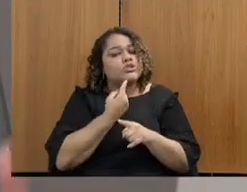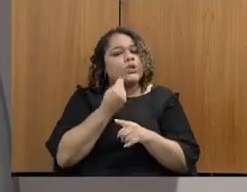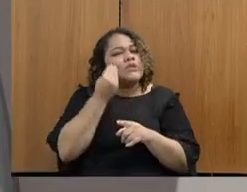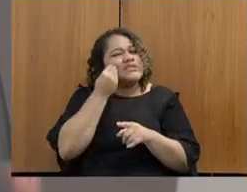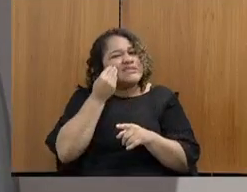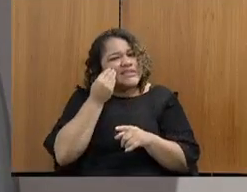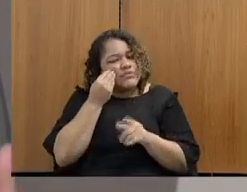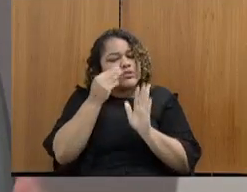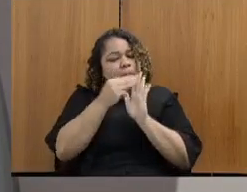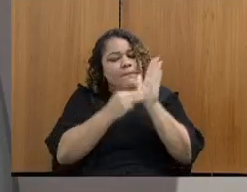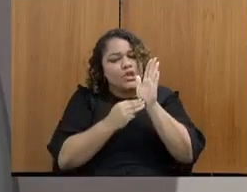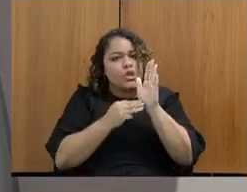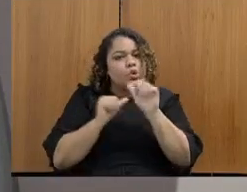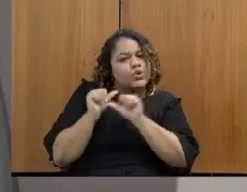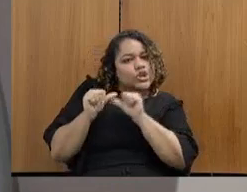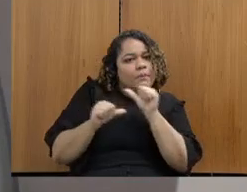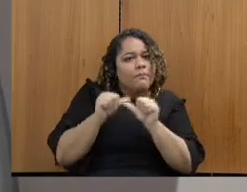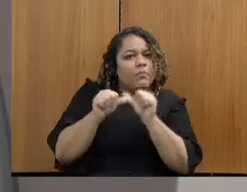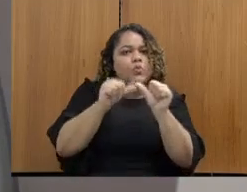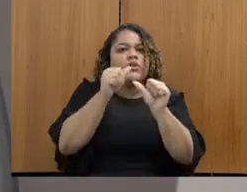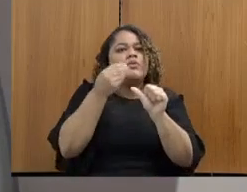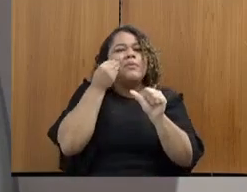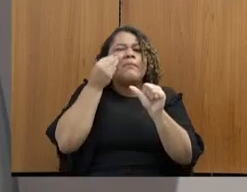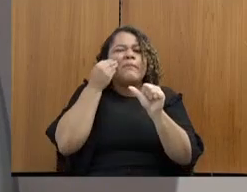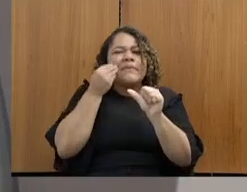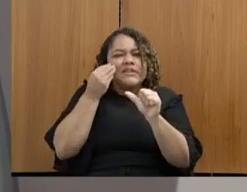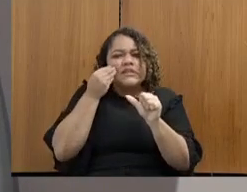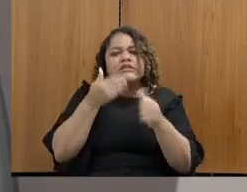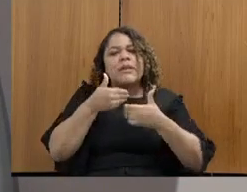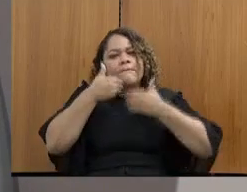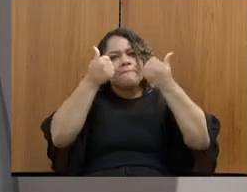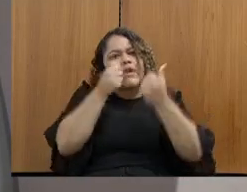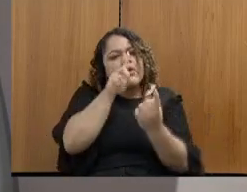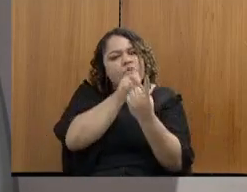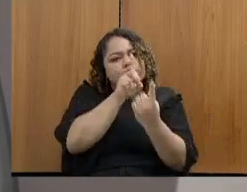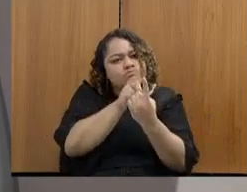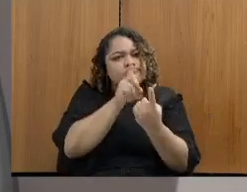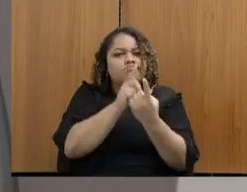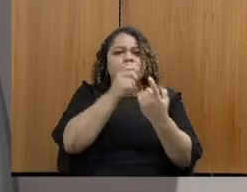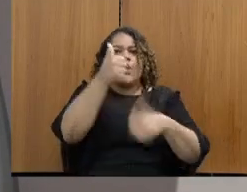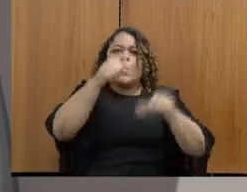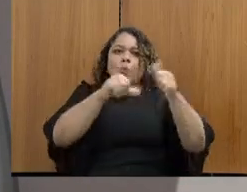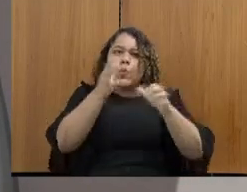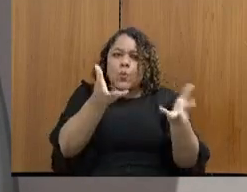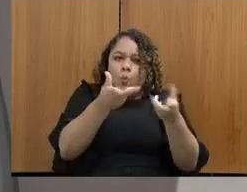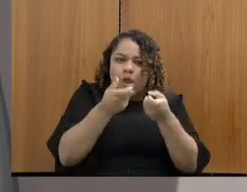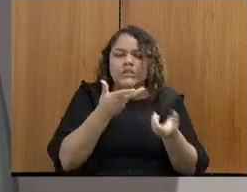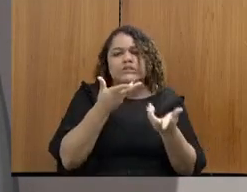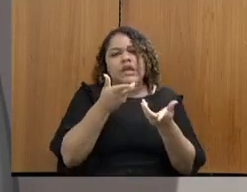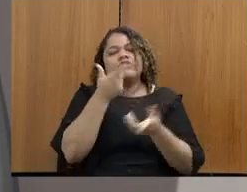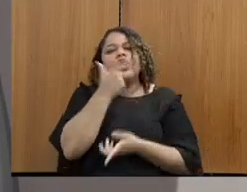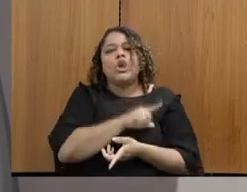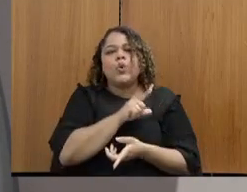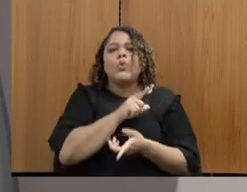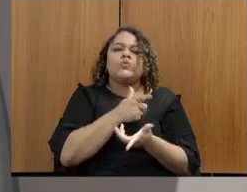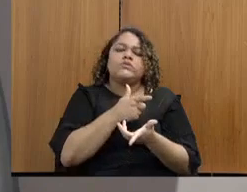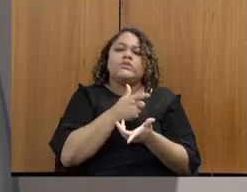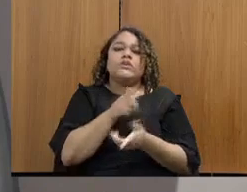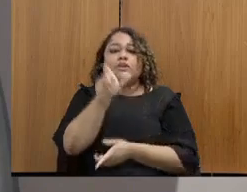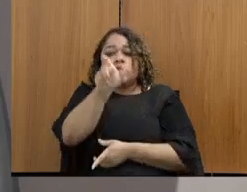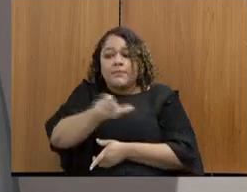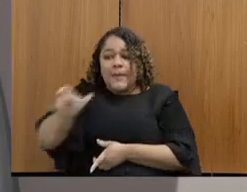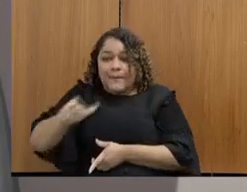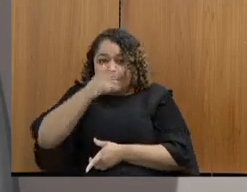nosso atendimento ele seja cada vez mais otimizado qualificado né E como melhores é condições tanto para os usuários